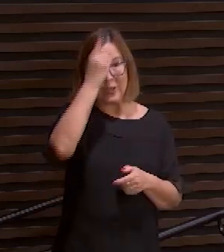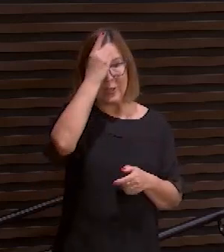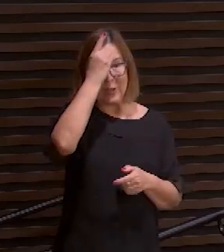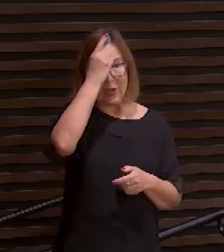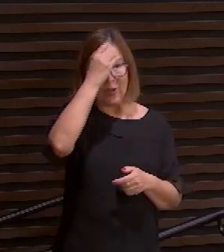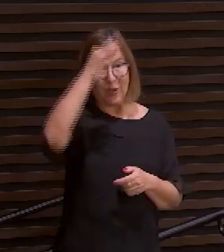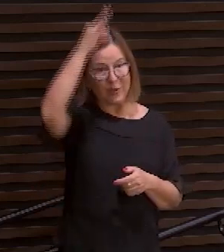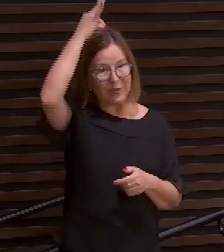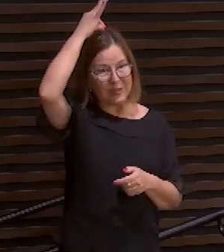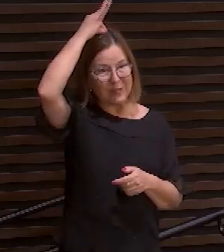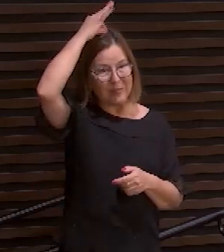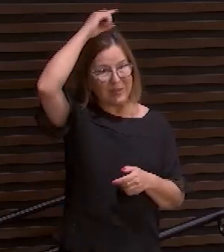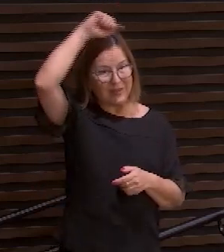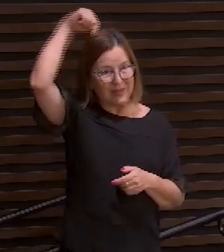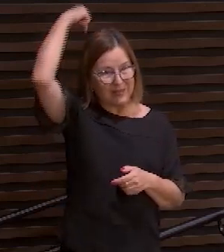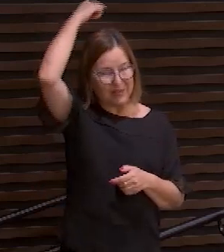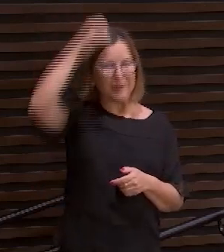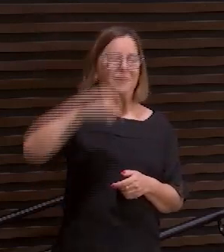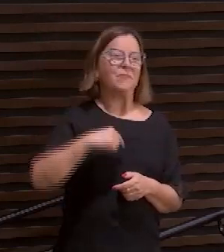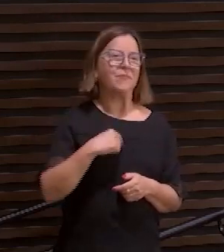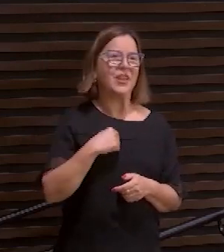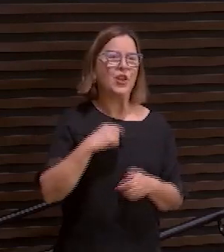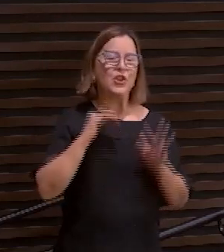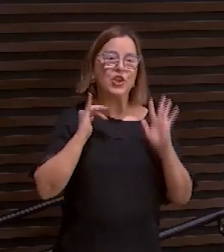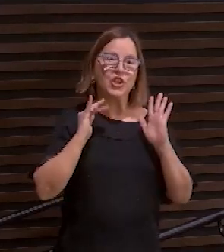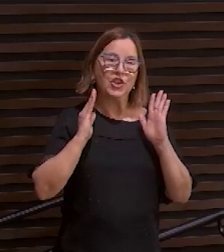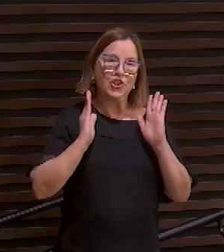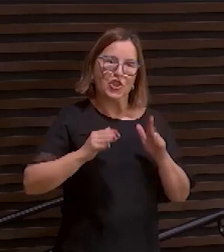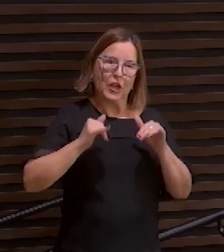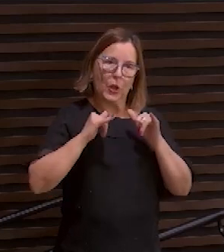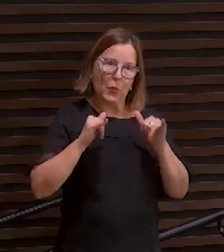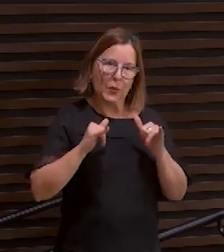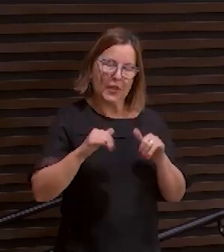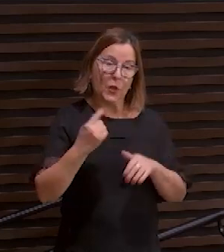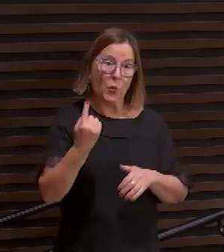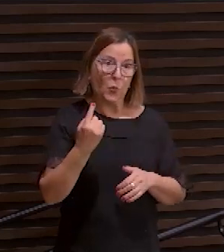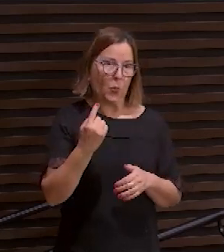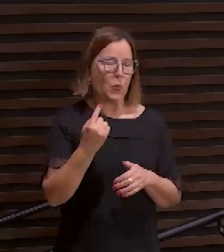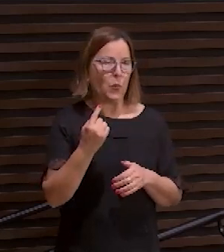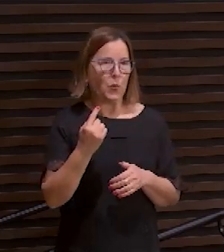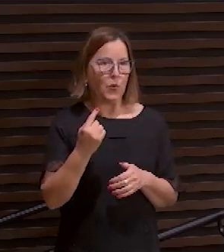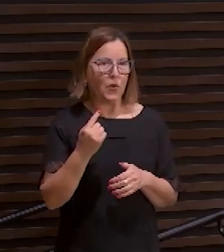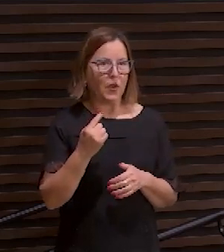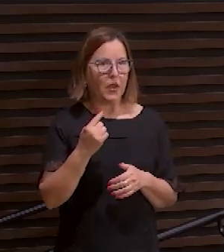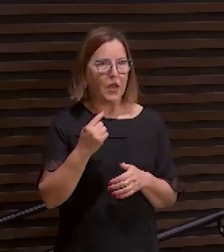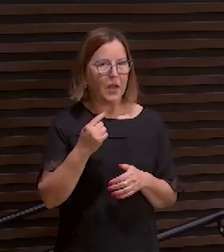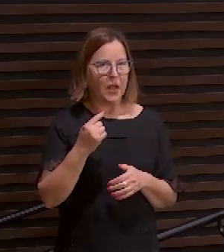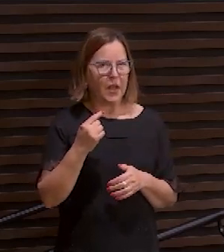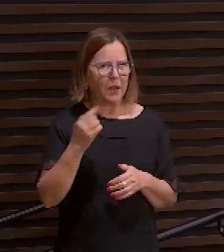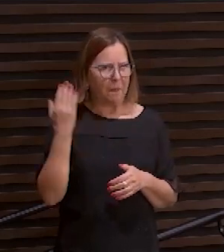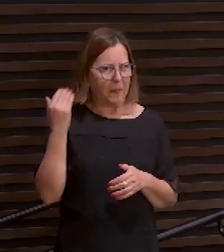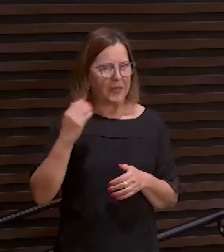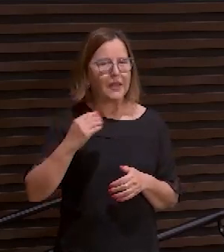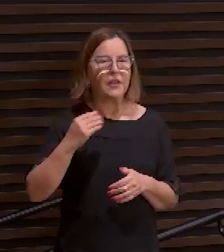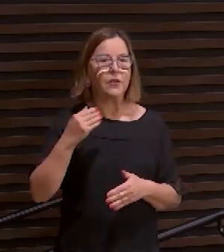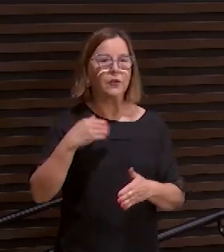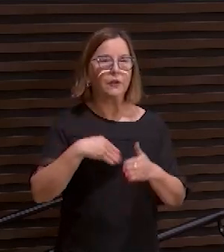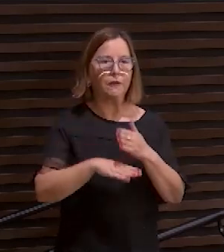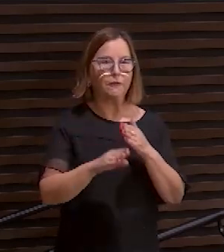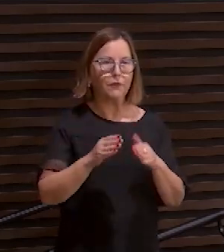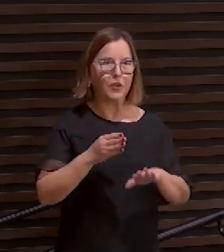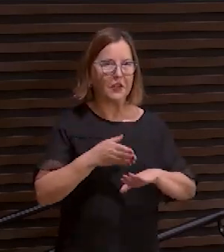vocês aqui, uma moça que tentou suicídio aqui em Londrina. Eu fui visitá-la no hospital evangélico. Ela estava